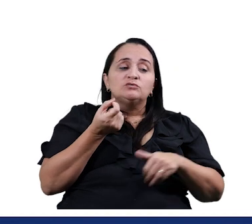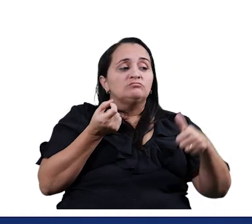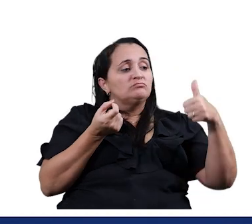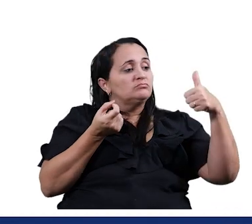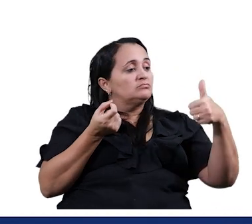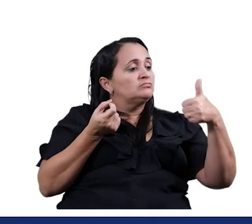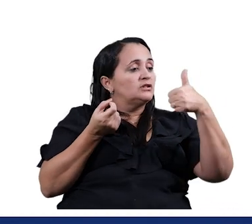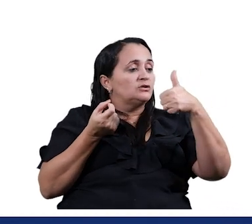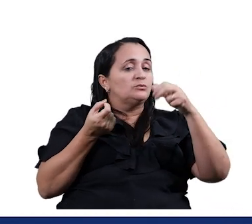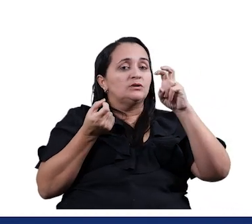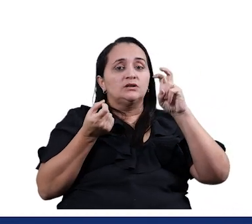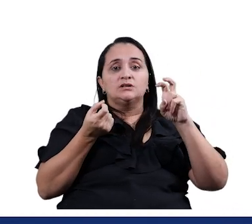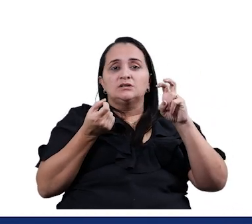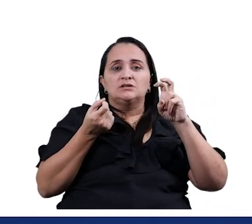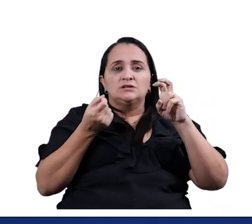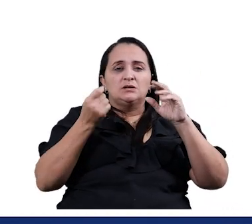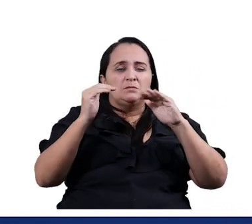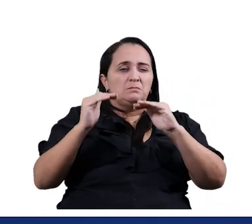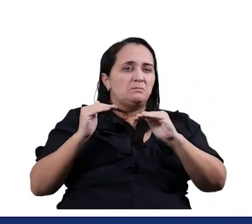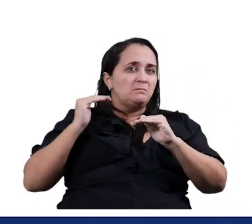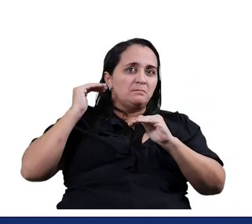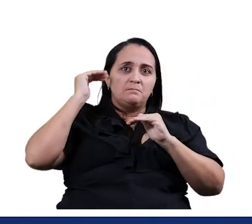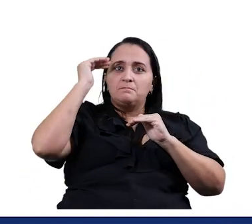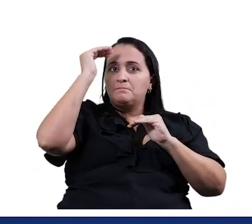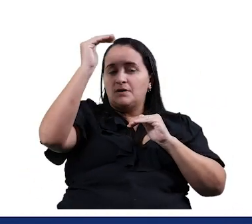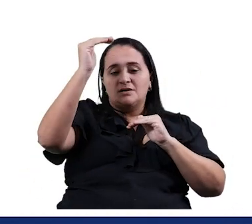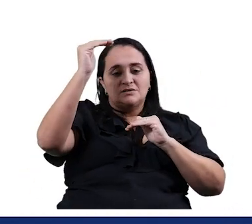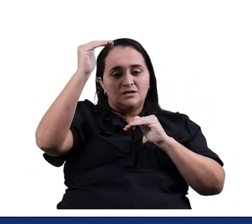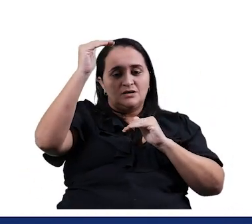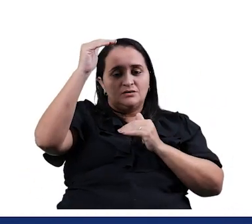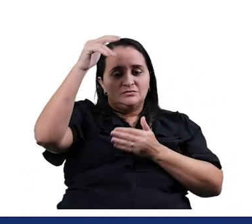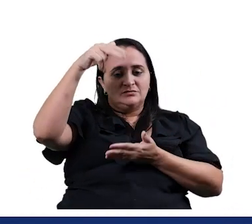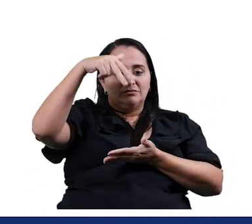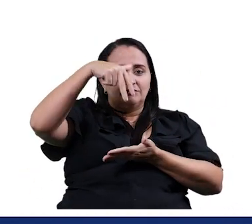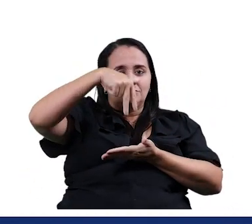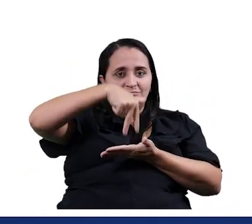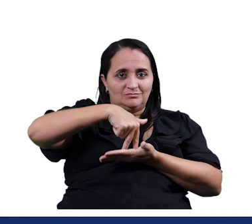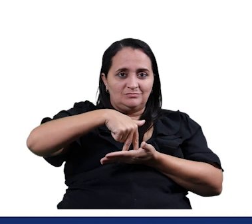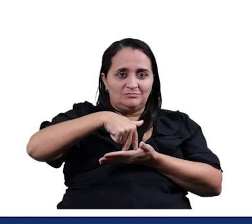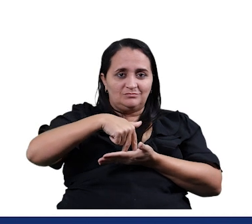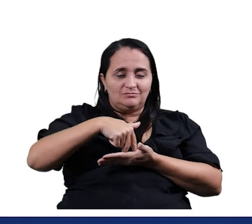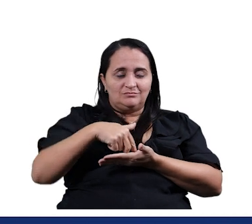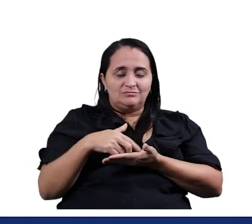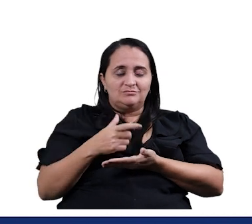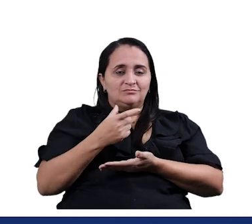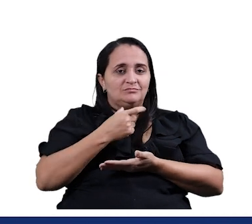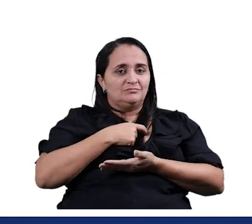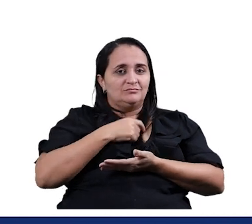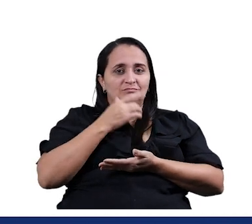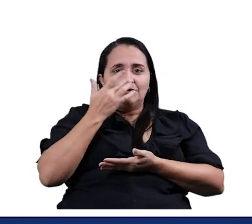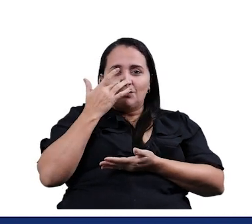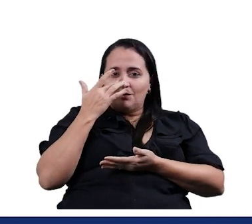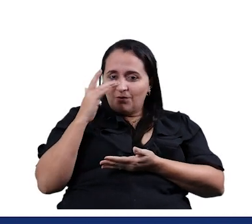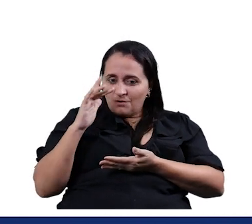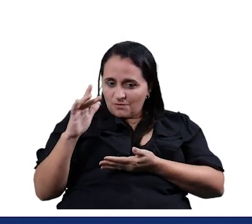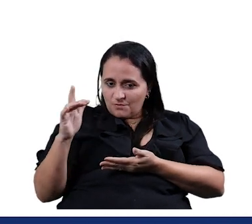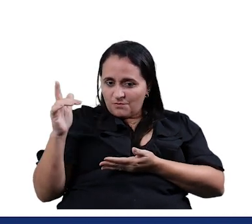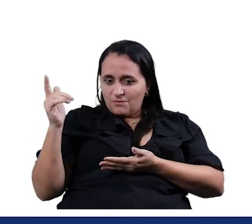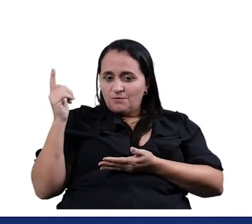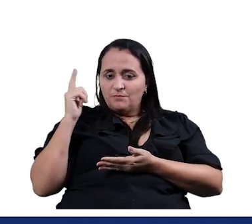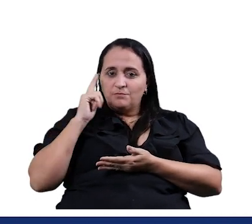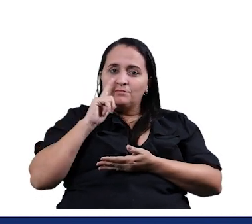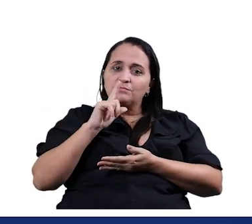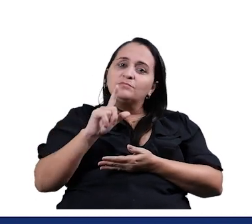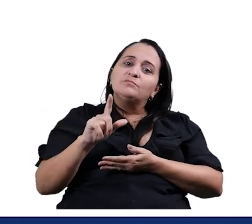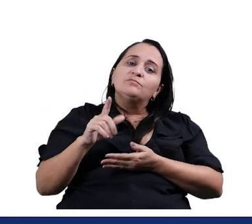120-115, ficando com o lugar mais alto do pódio. Hoje, Oscar escreve um